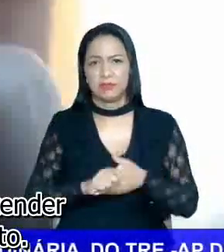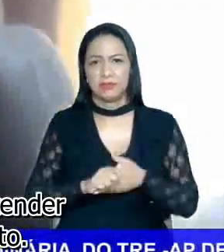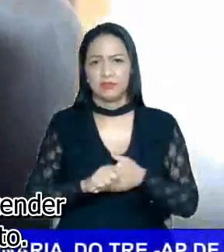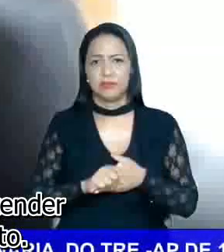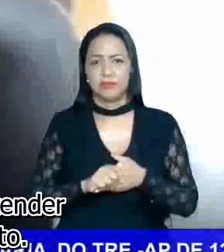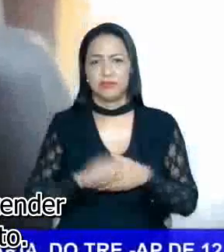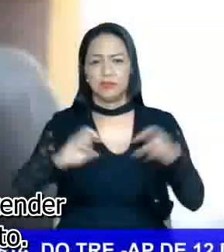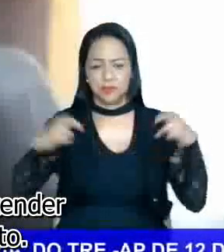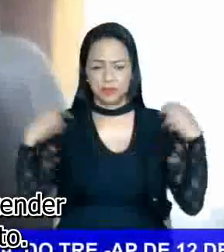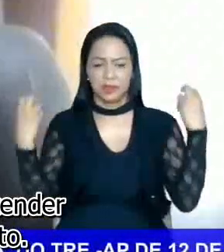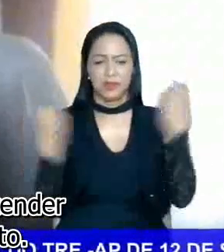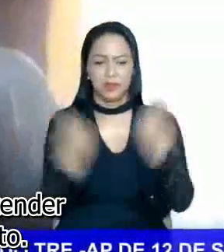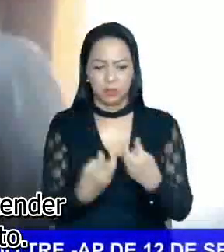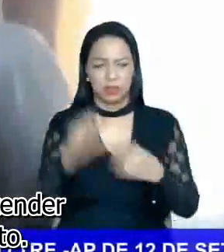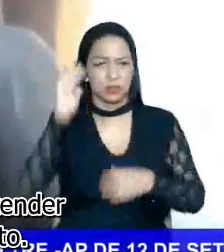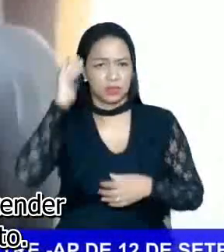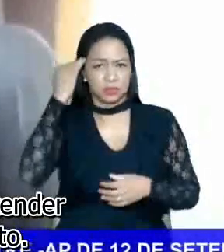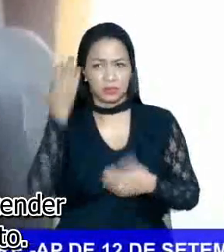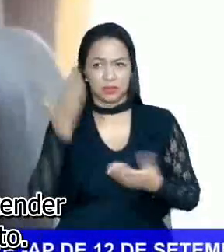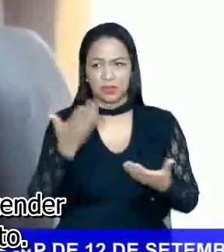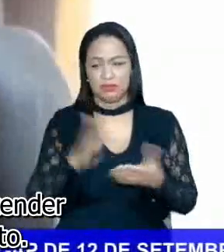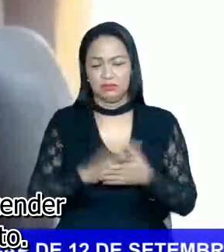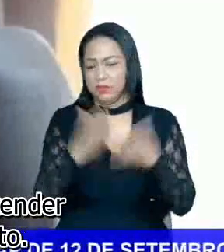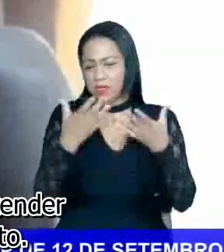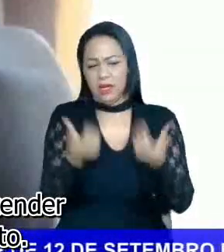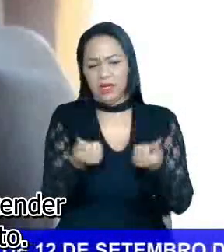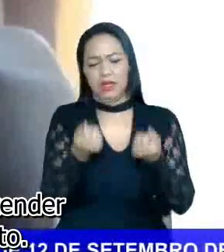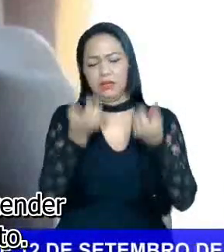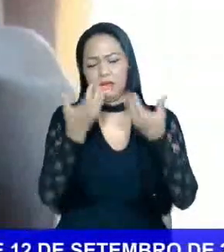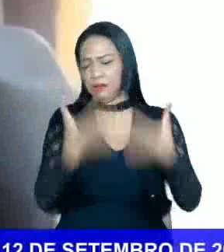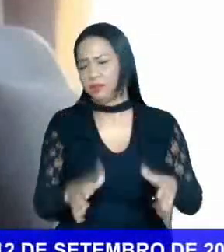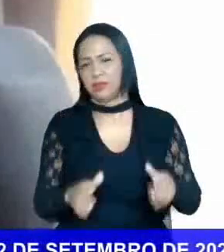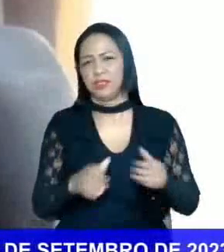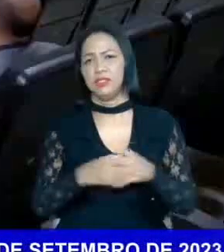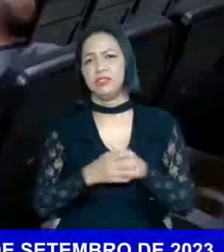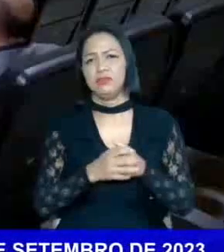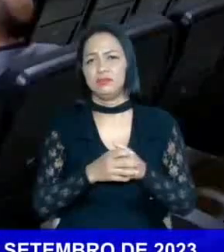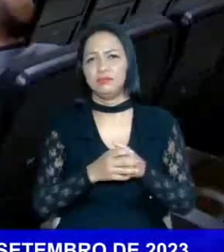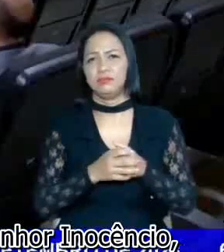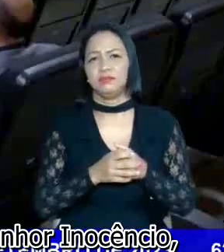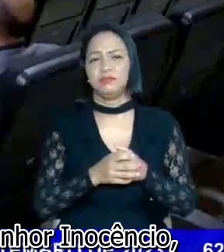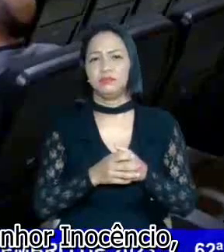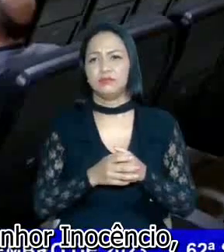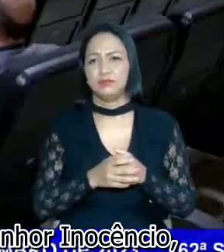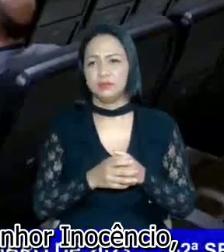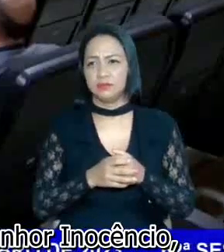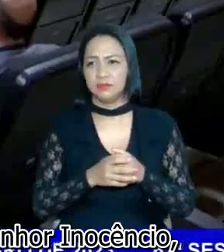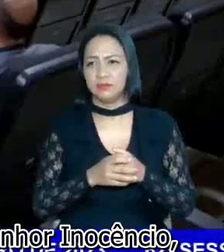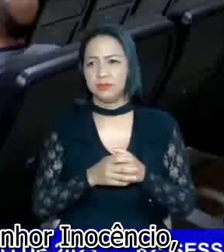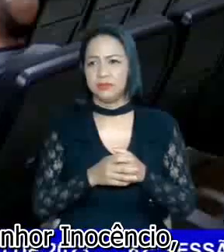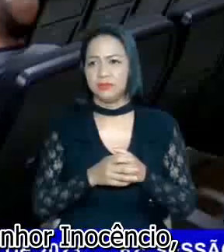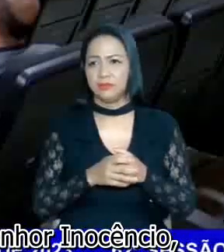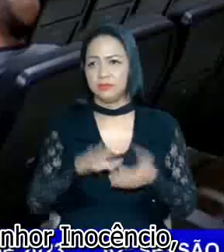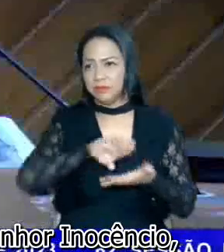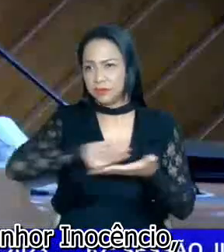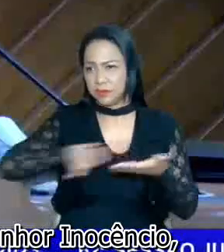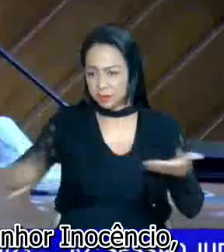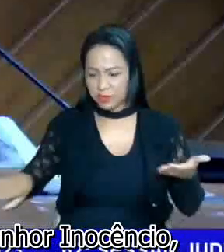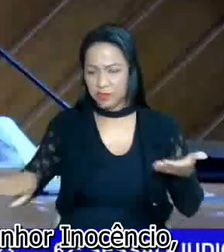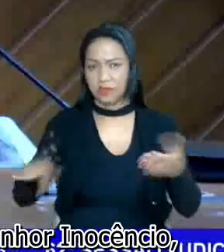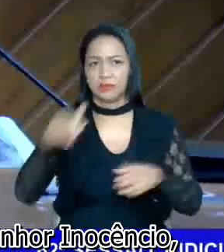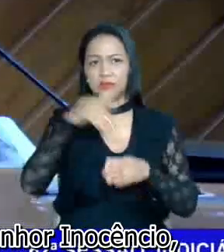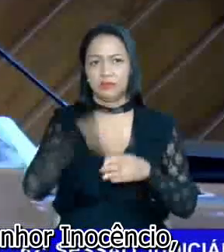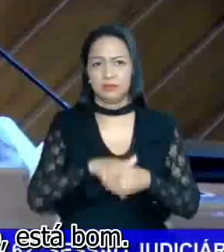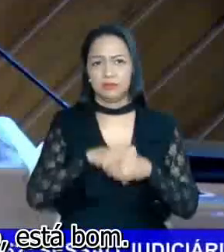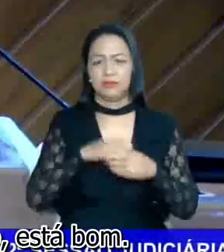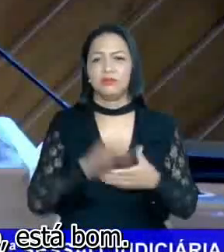decisão é da Corte. Se a Corte entender que não é o caso, a gente passa para o mérito. Vamos fazer assim, a gente Imagem retira de ampla do pauta, tá bom, plenário. doutor